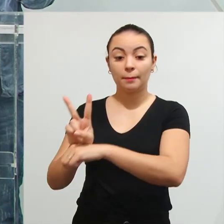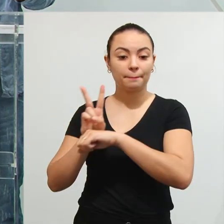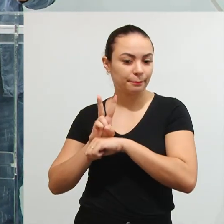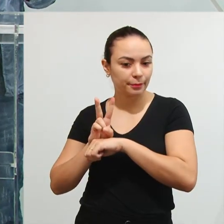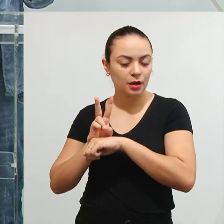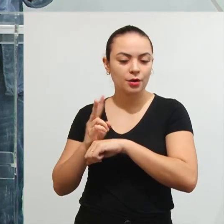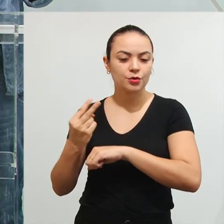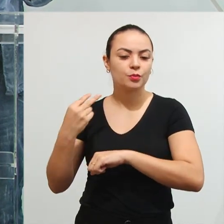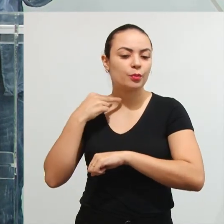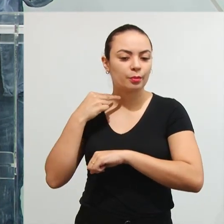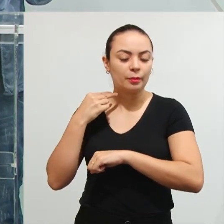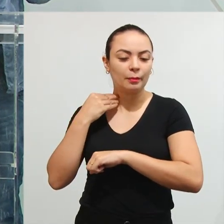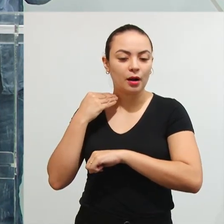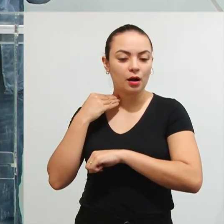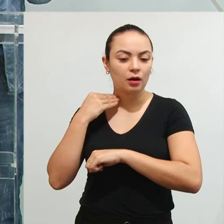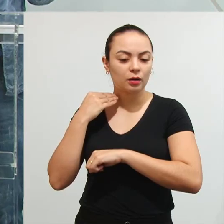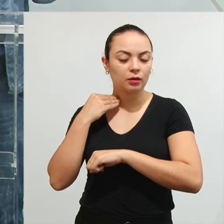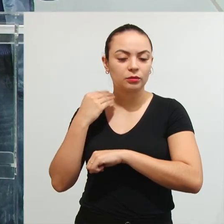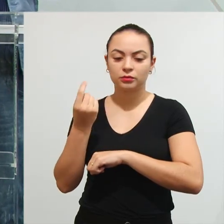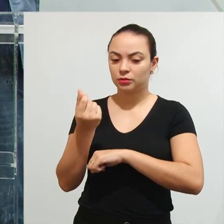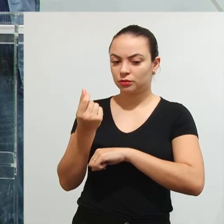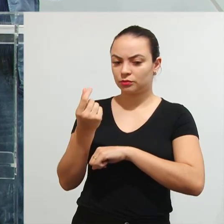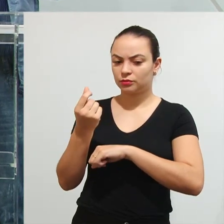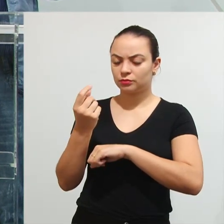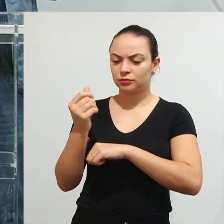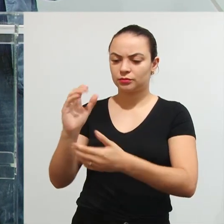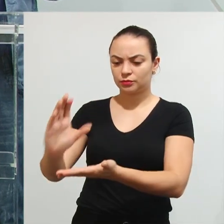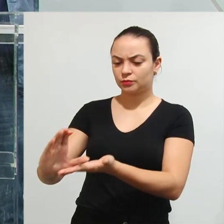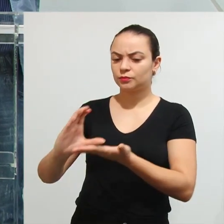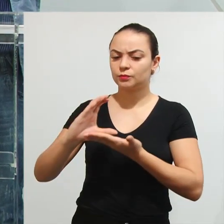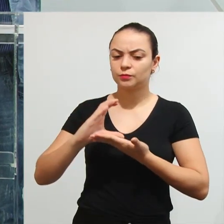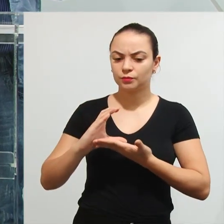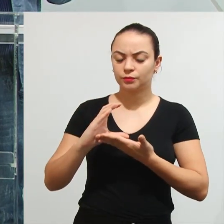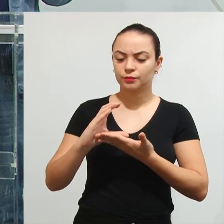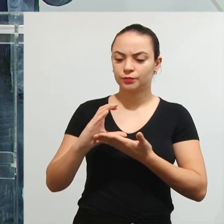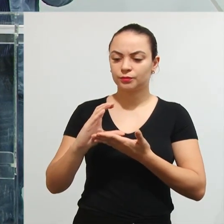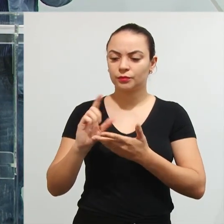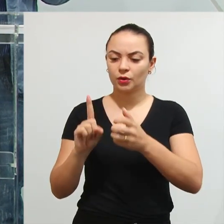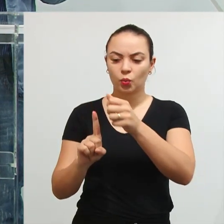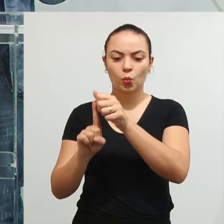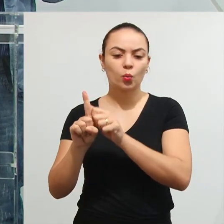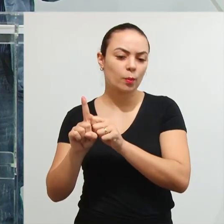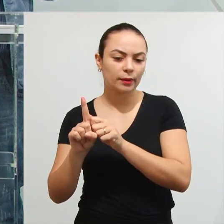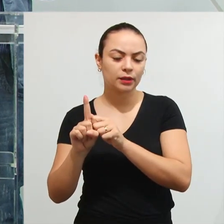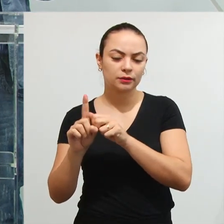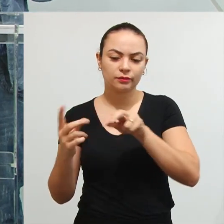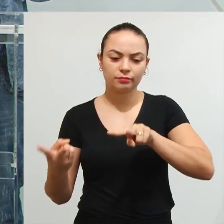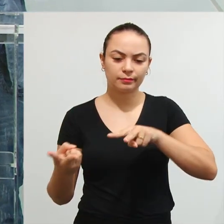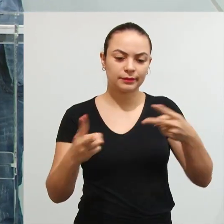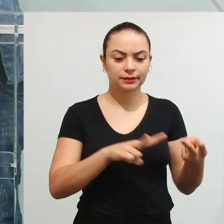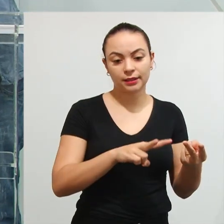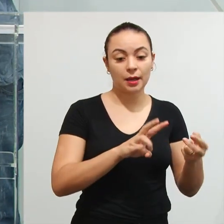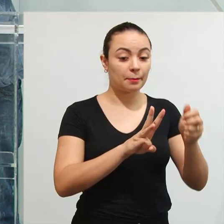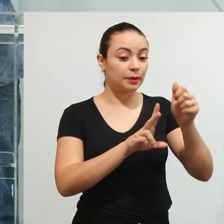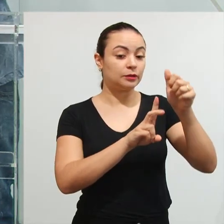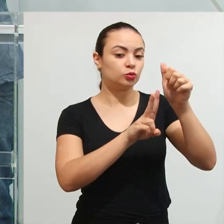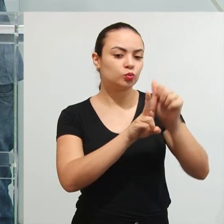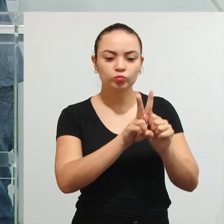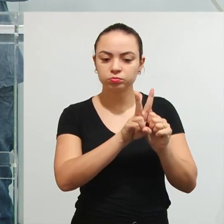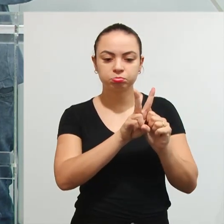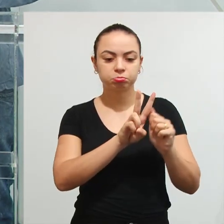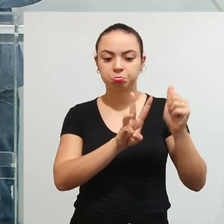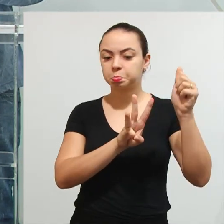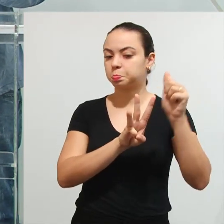com o empréstimo por 2 meses. Então, você precisa calcular os juros daqueles 2 meses com uma taxa inicial que